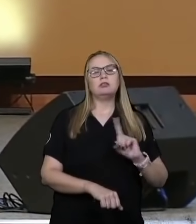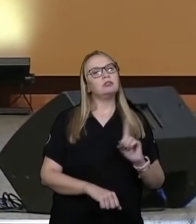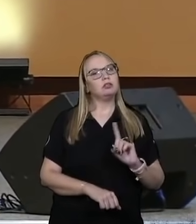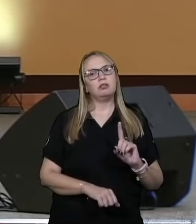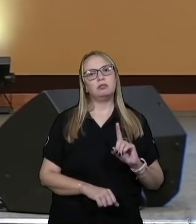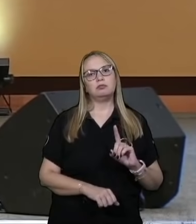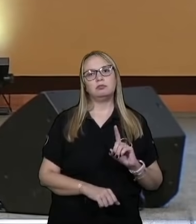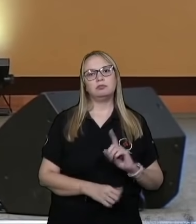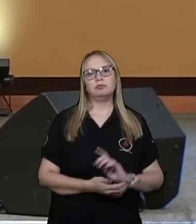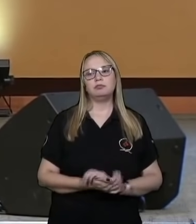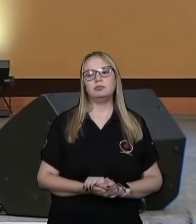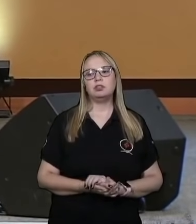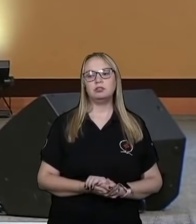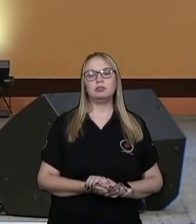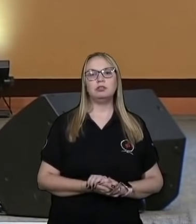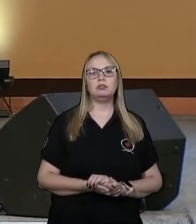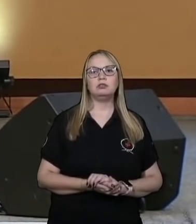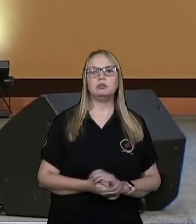só